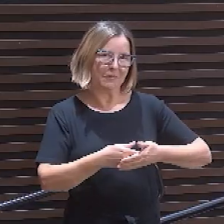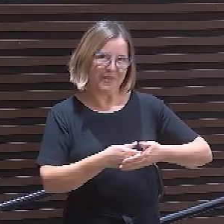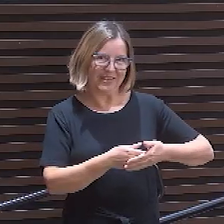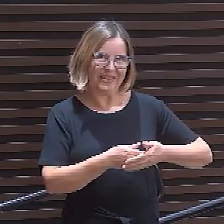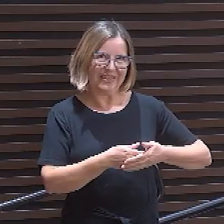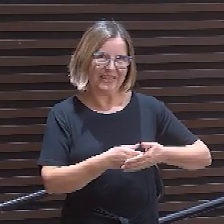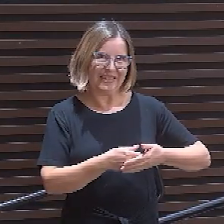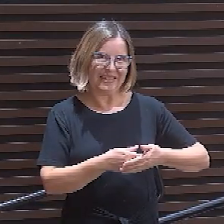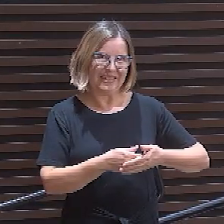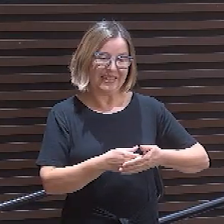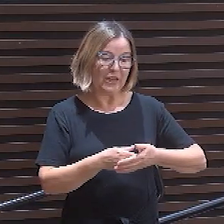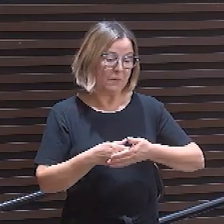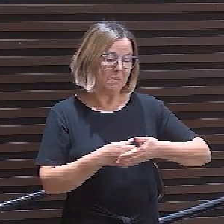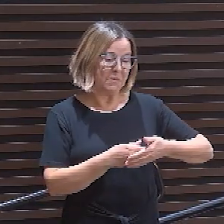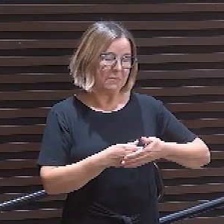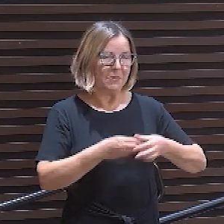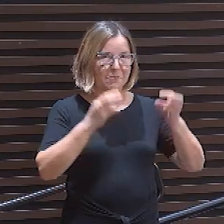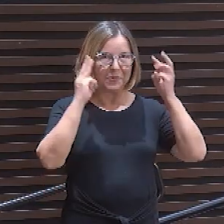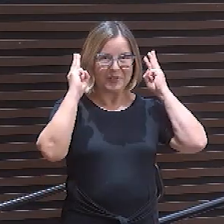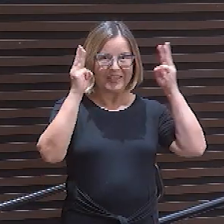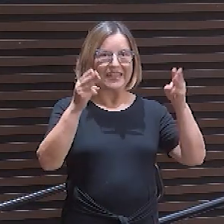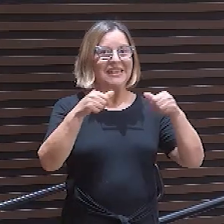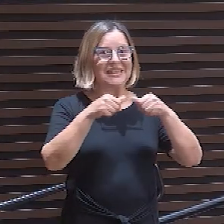de Deus.